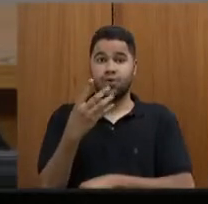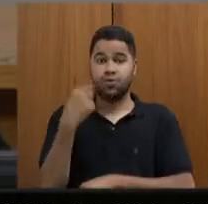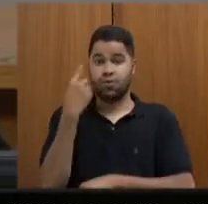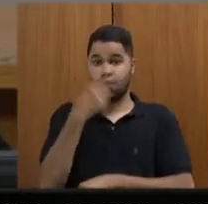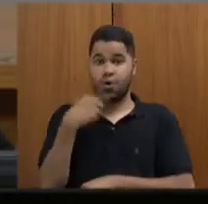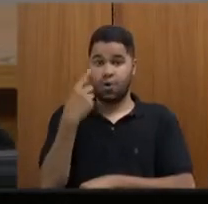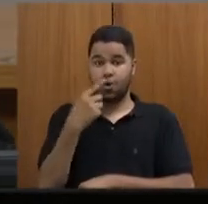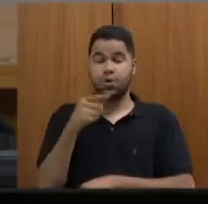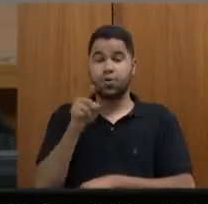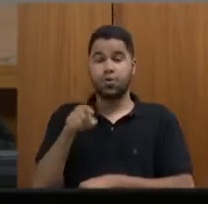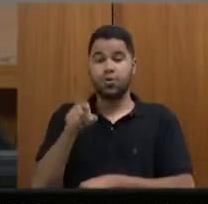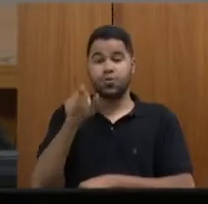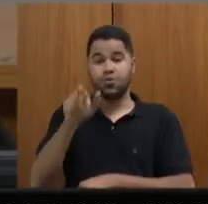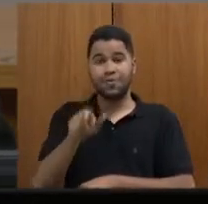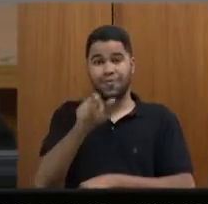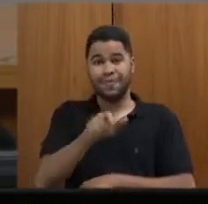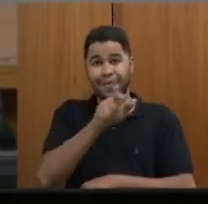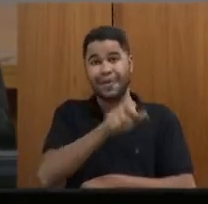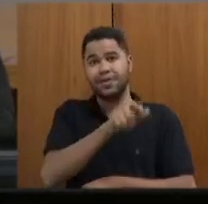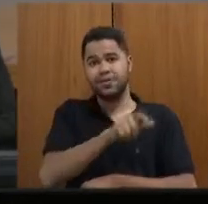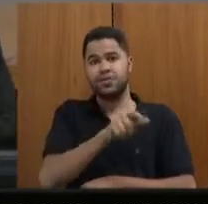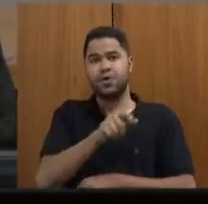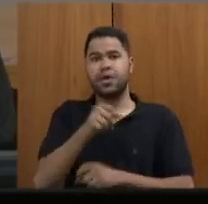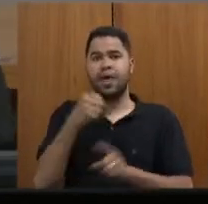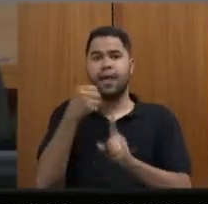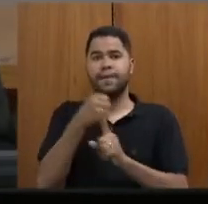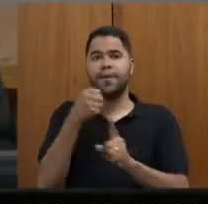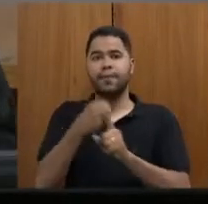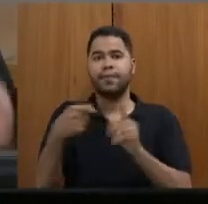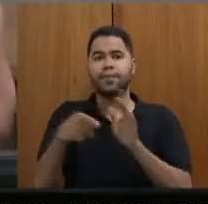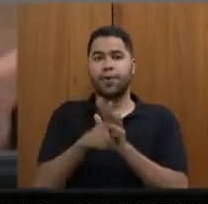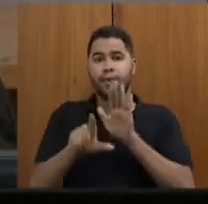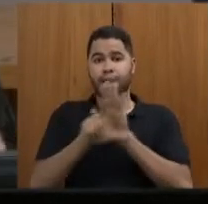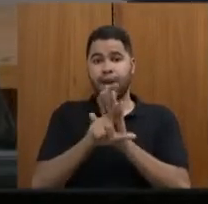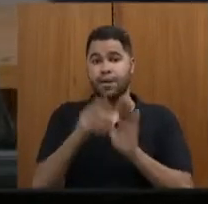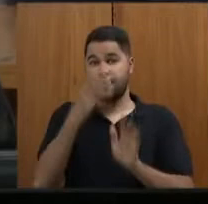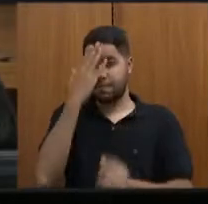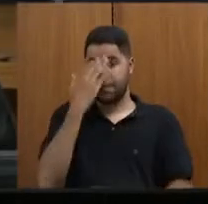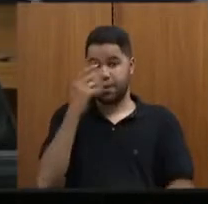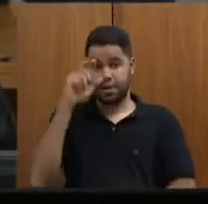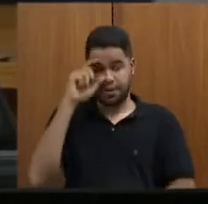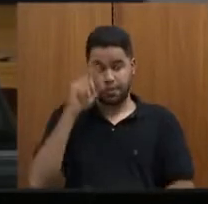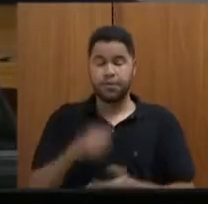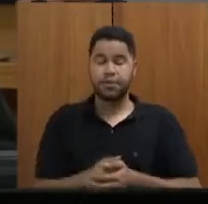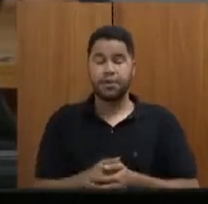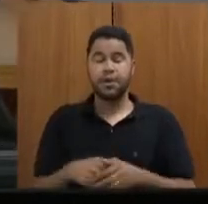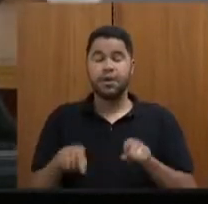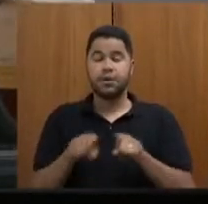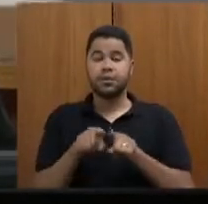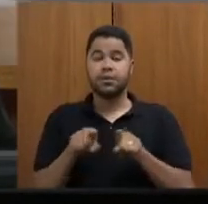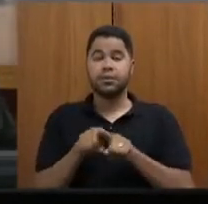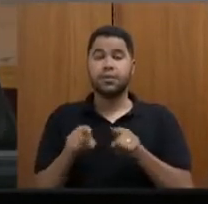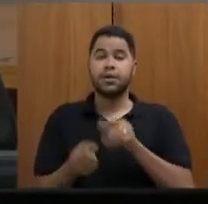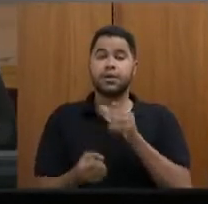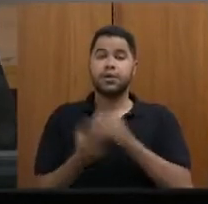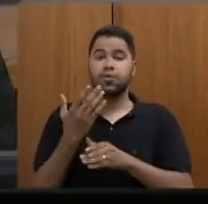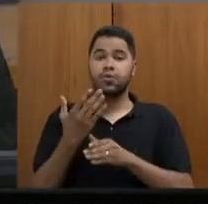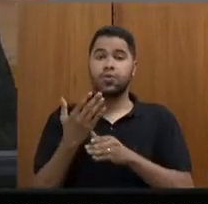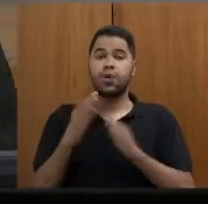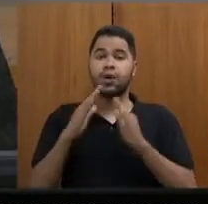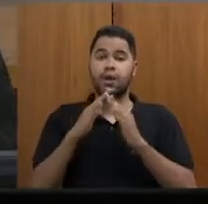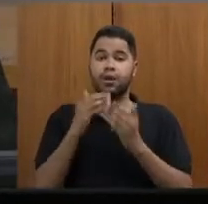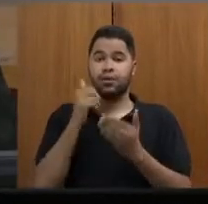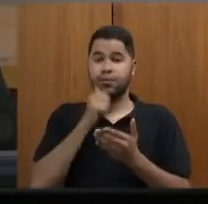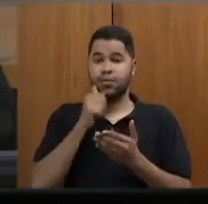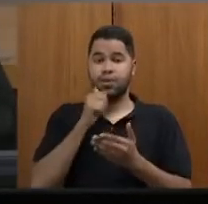Lei Maria da Penha. Isso é uma política que vem acontecendo no Estado. A Polícia Civil inaugurou a Casa da Mulher Mineira.